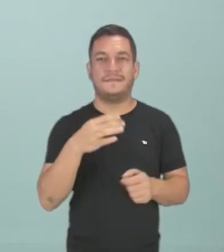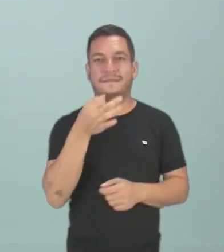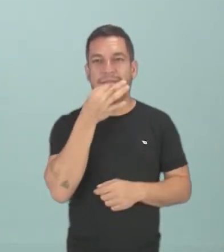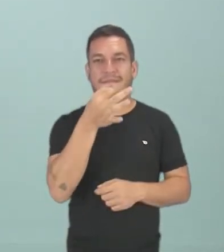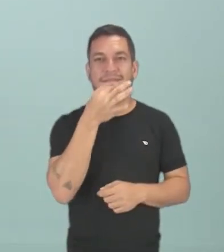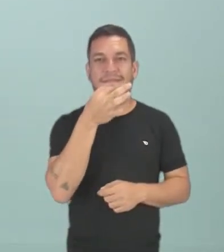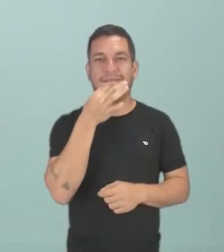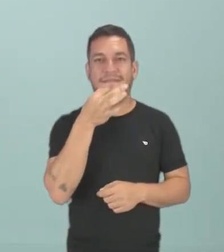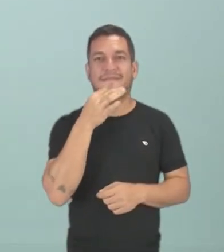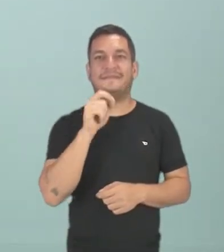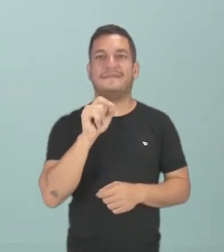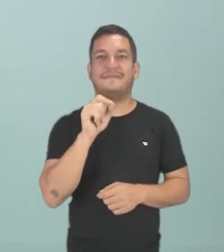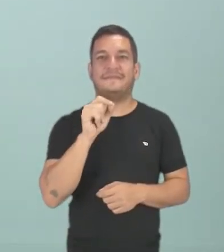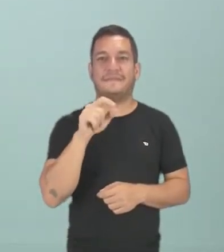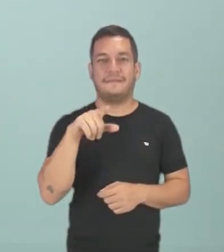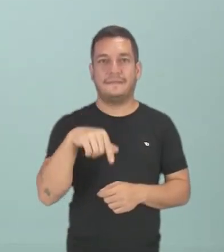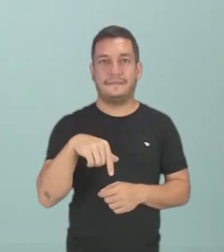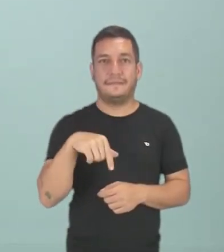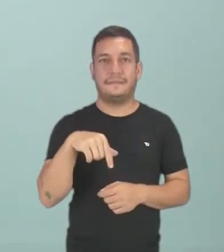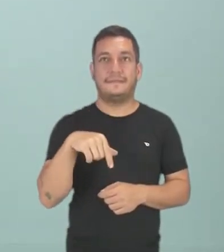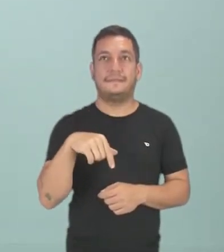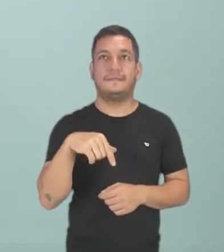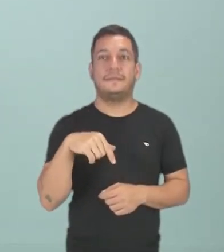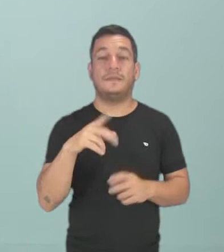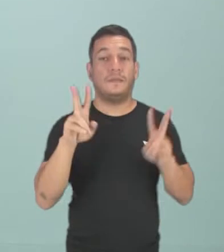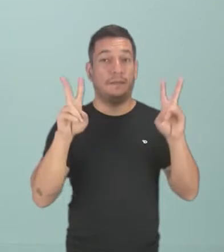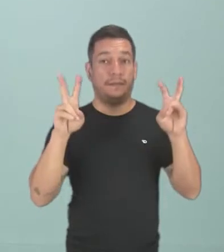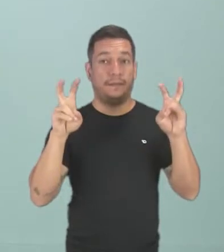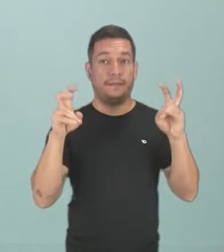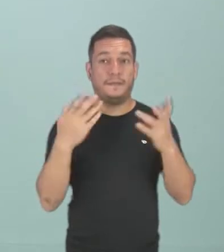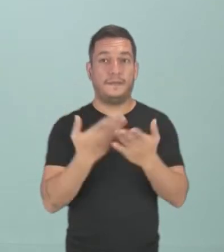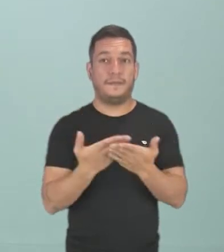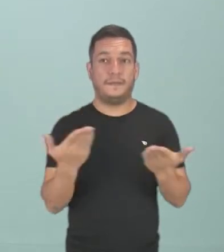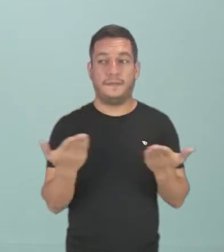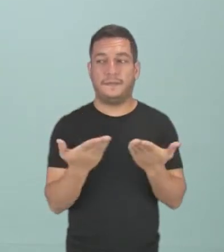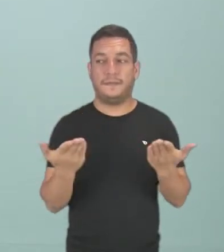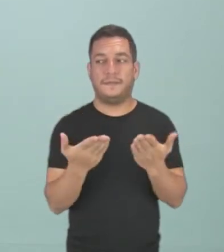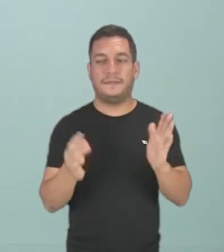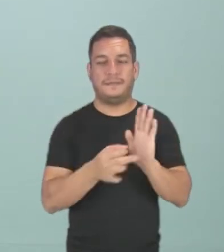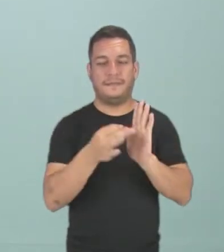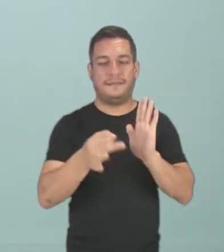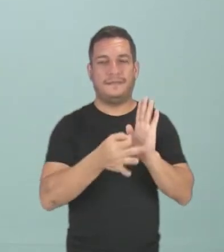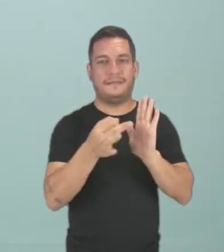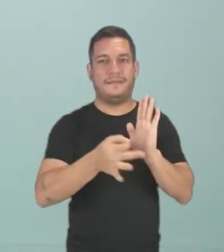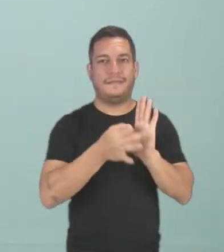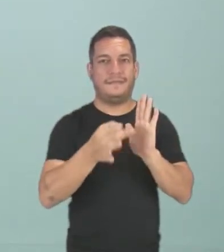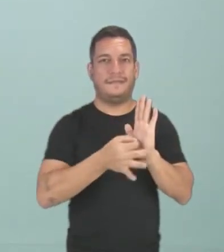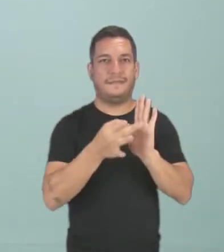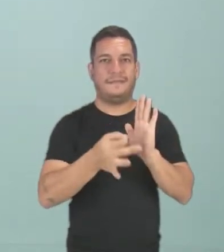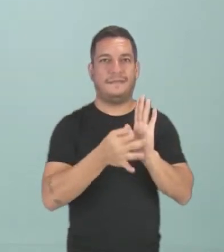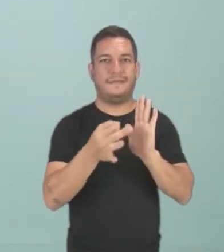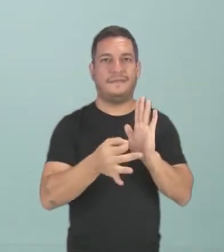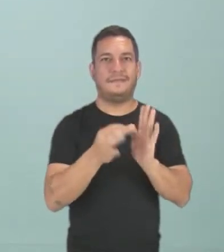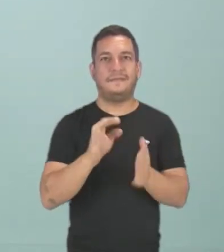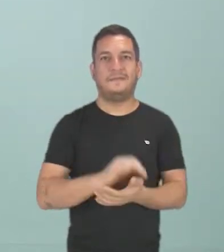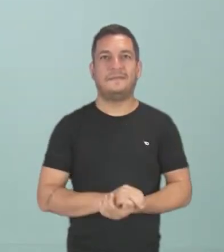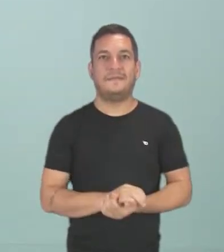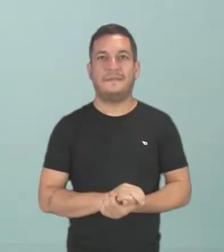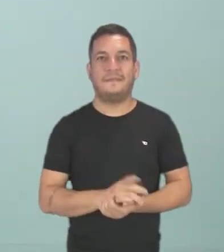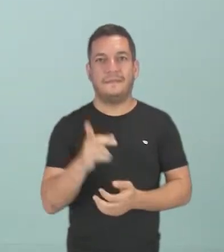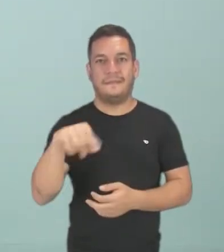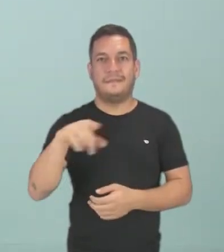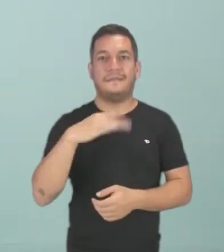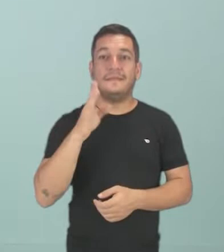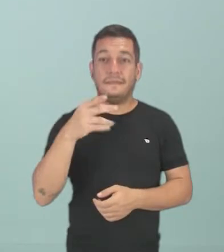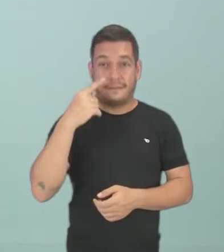opiniões, criticar, ponderar. O tema da nossa aula de hoje é o artigo de opinião. Certamente